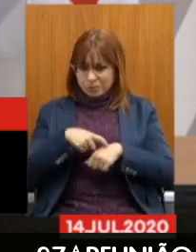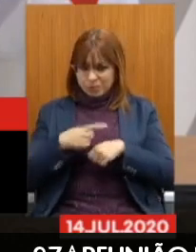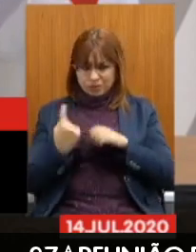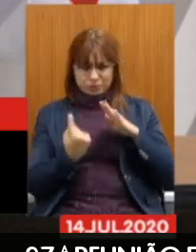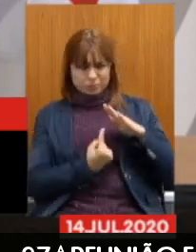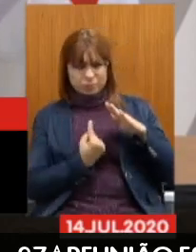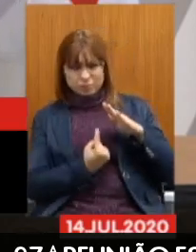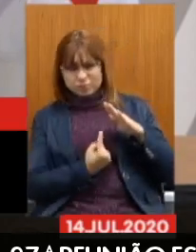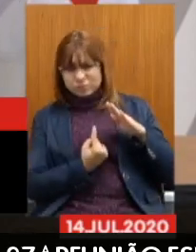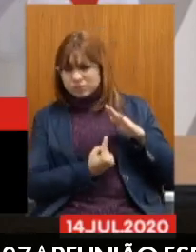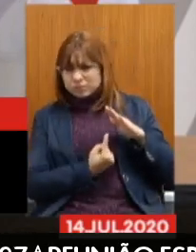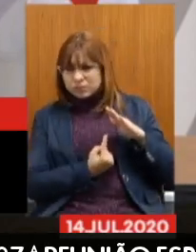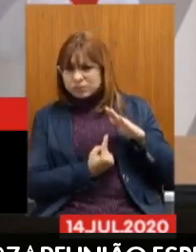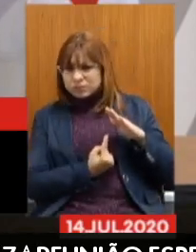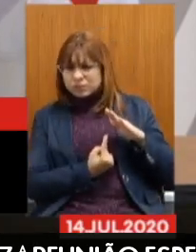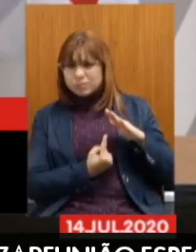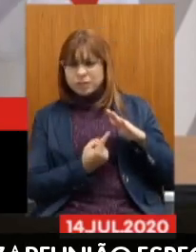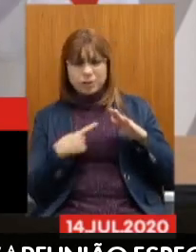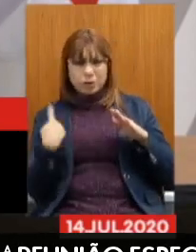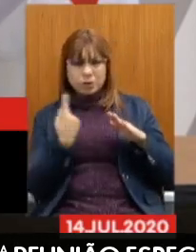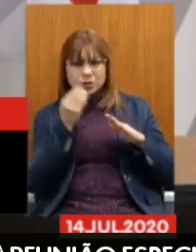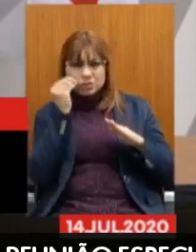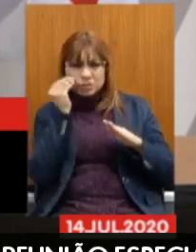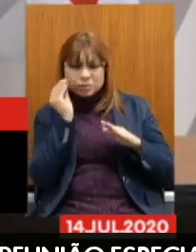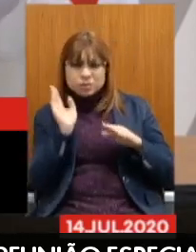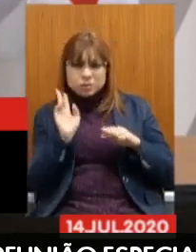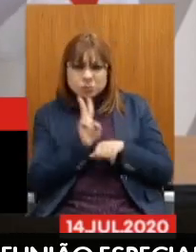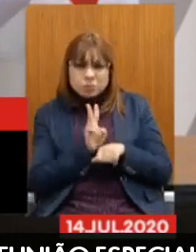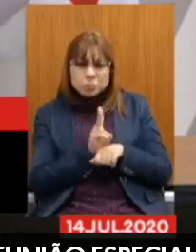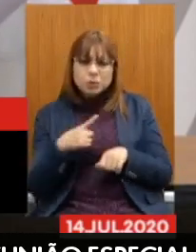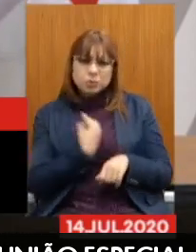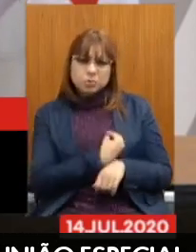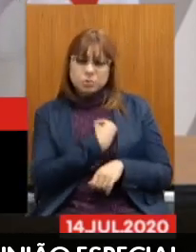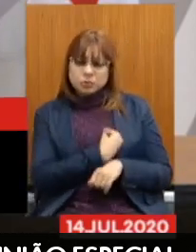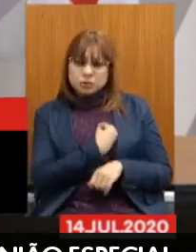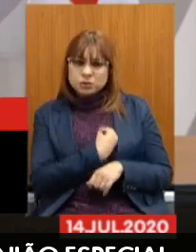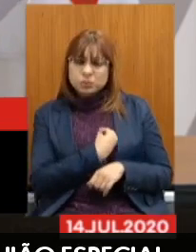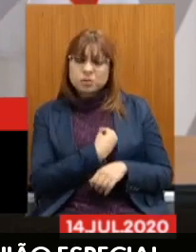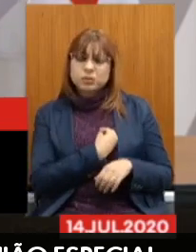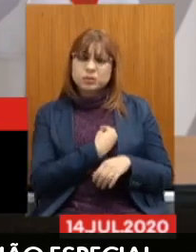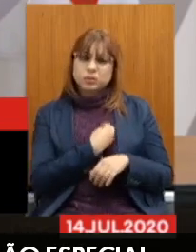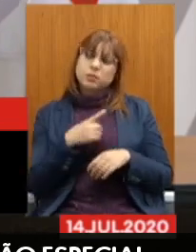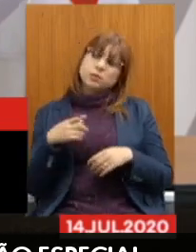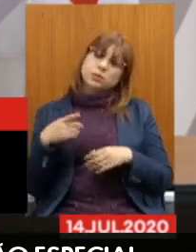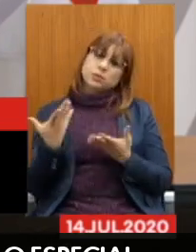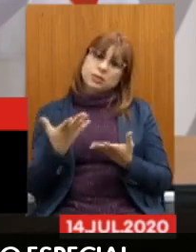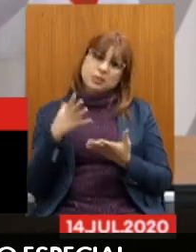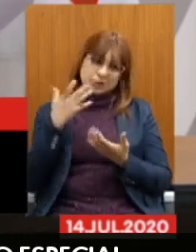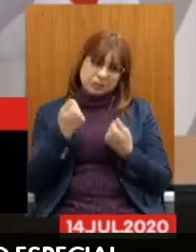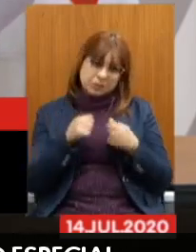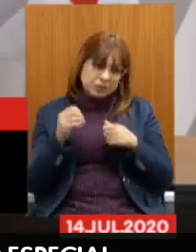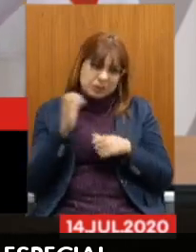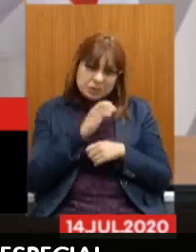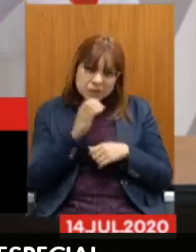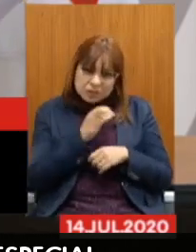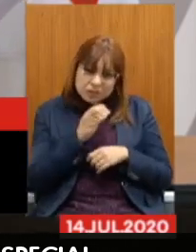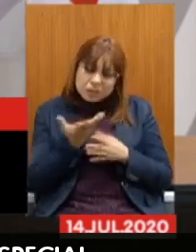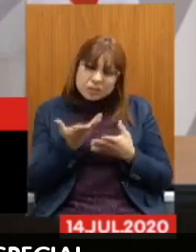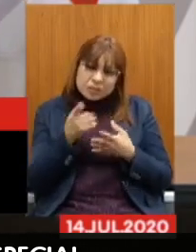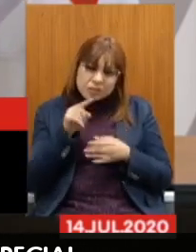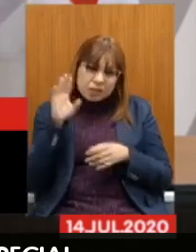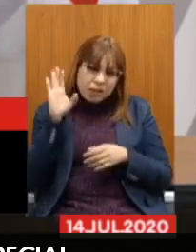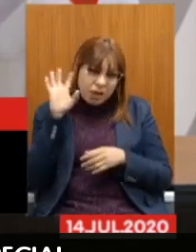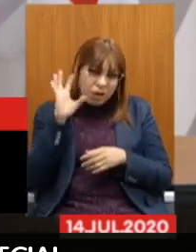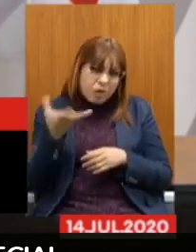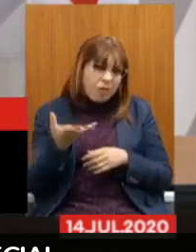social para a preservação da vida e nem com esse assodamento que determina uma solução em poucos dias. Uma situação que se agravou